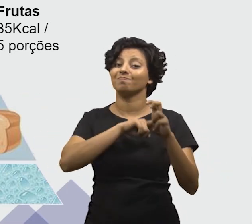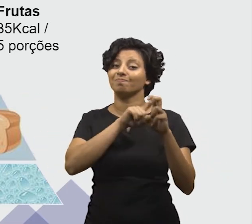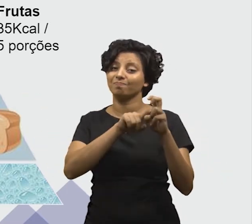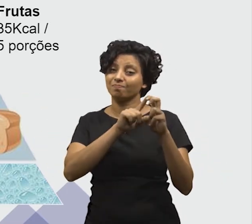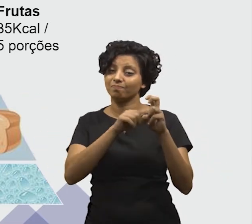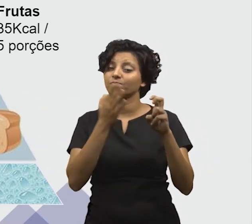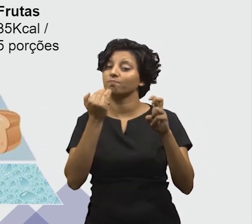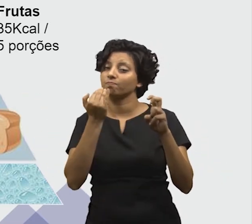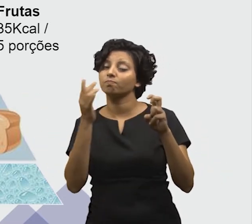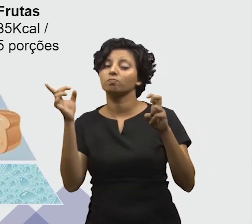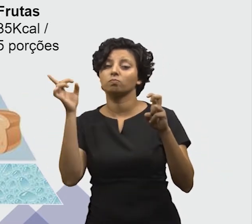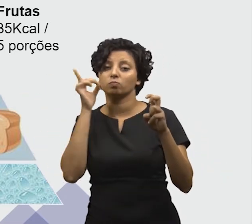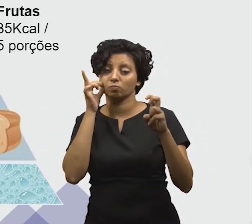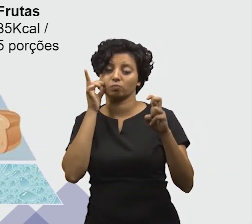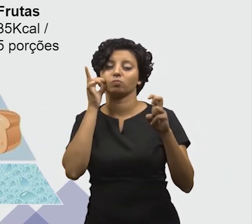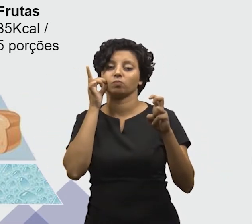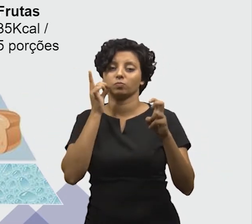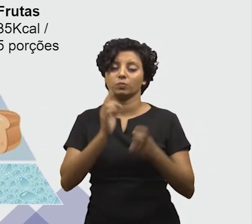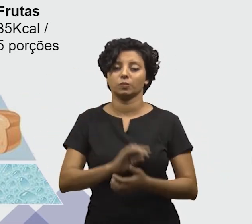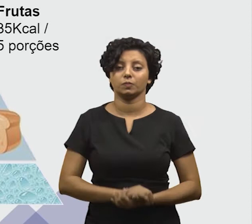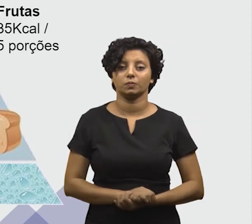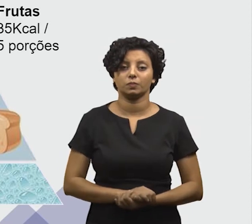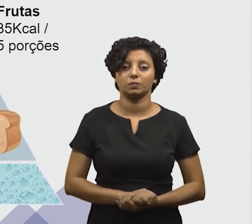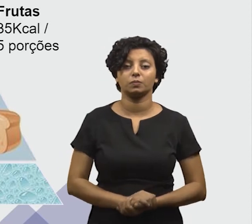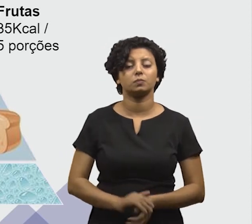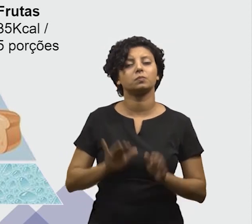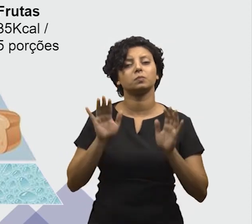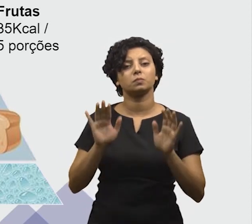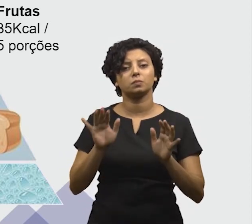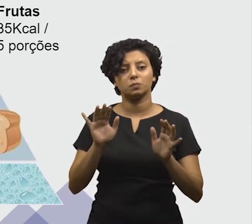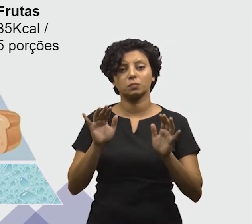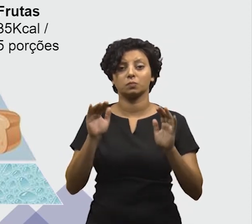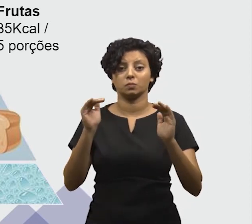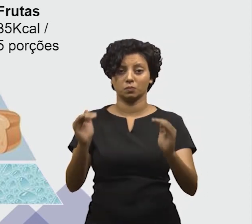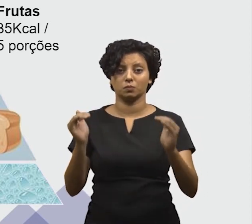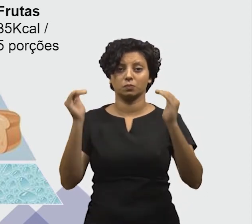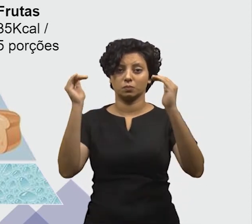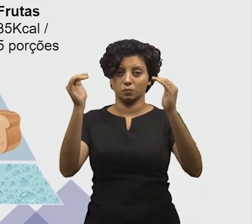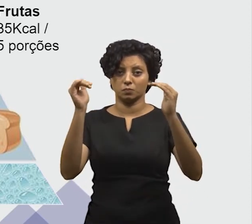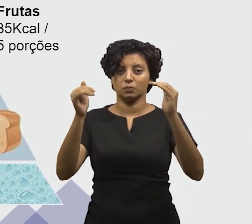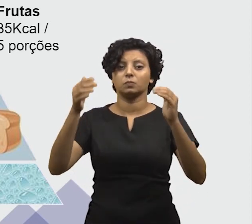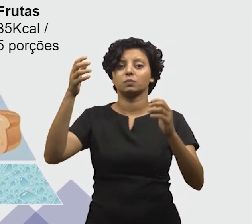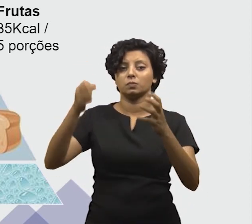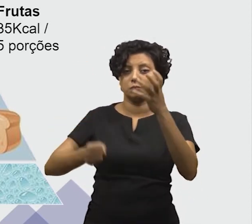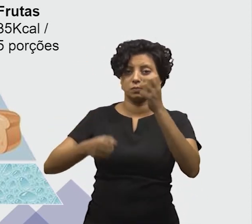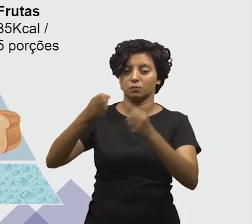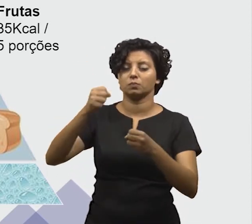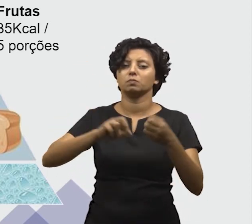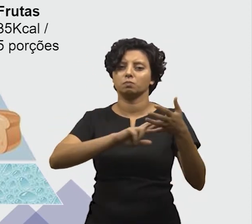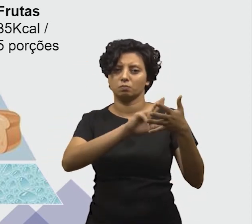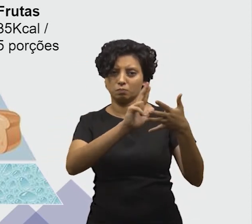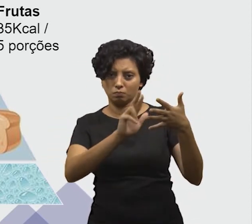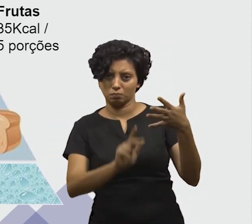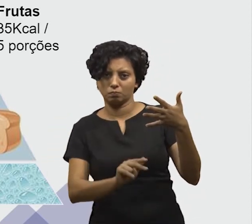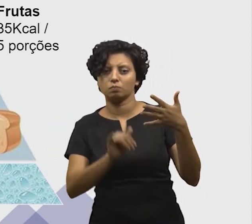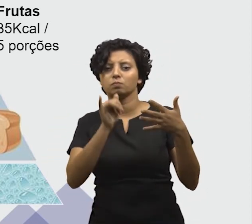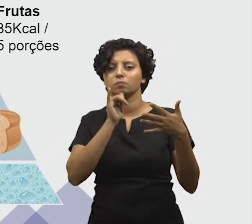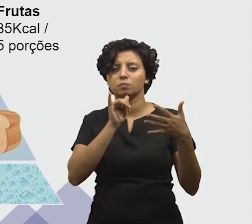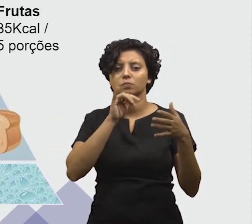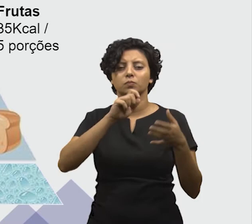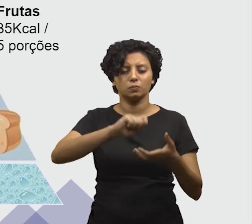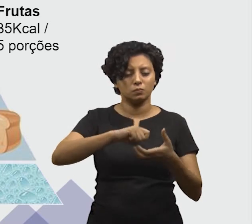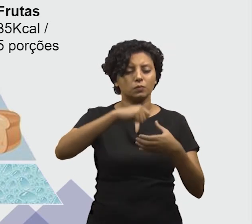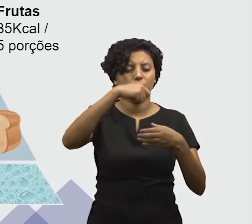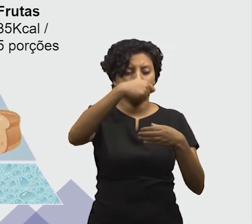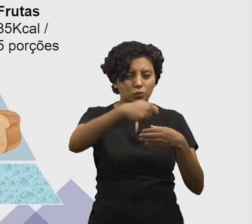5 porções diárias cada. Mais acima temos leite derivados, como